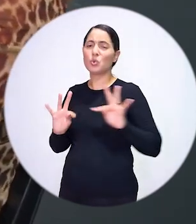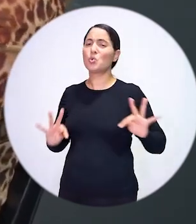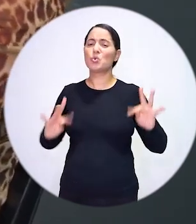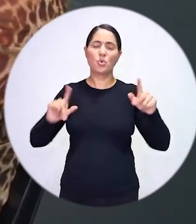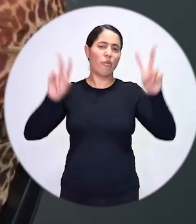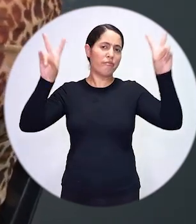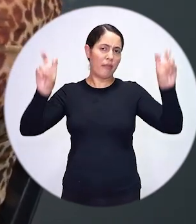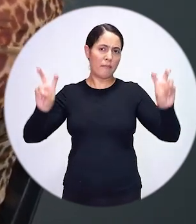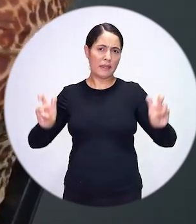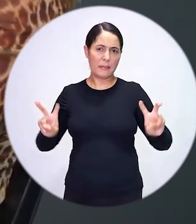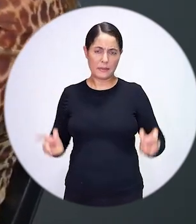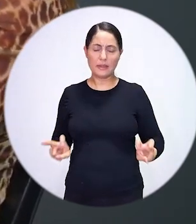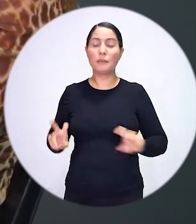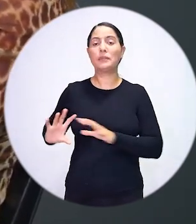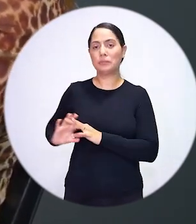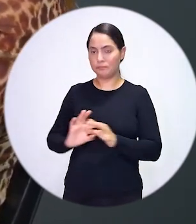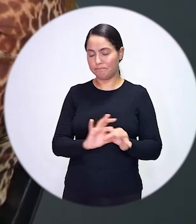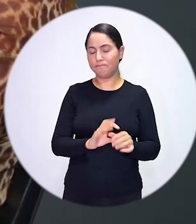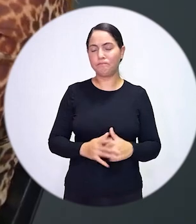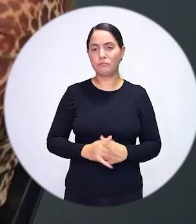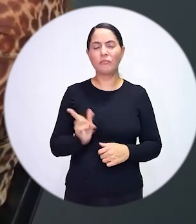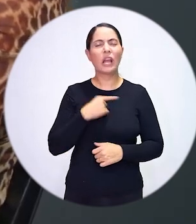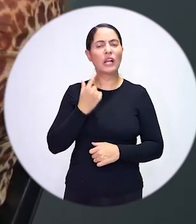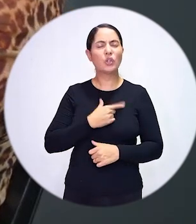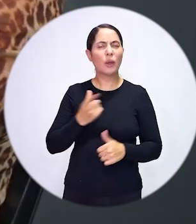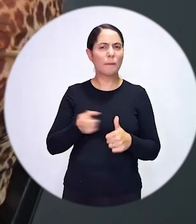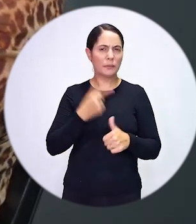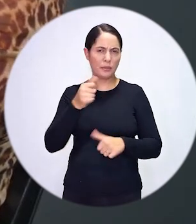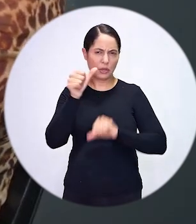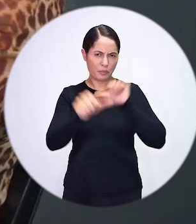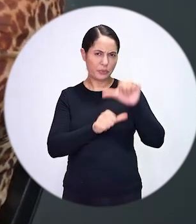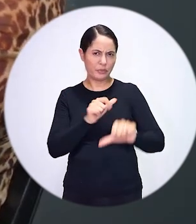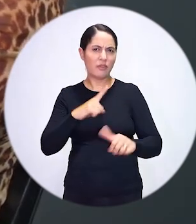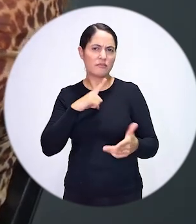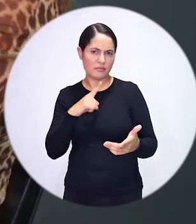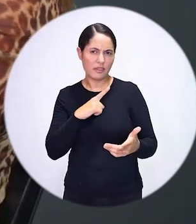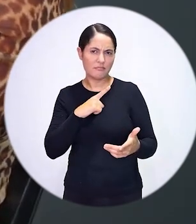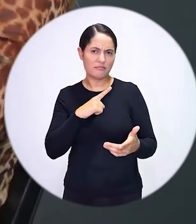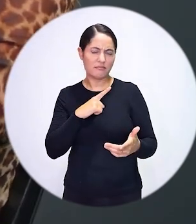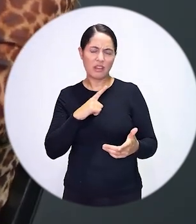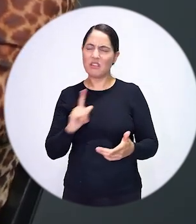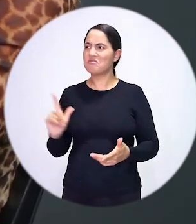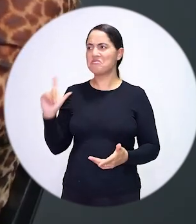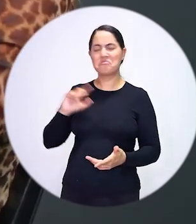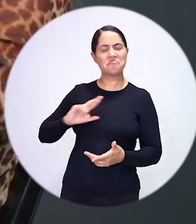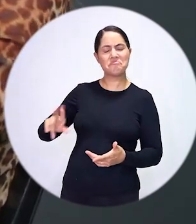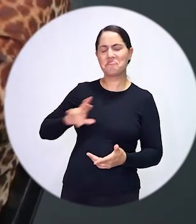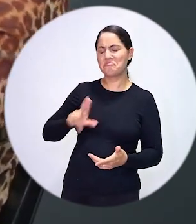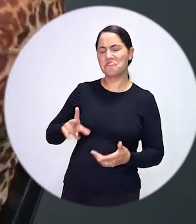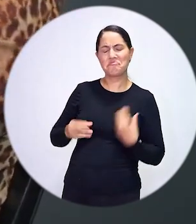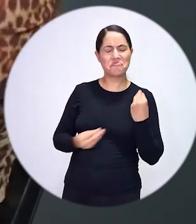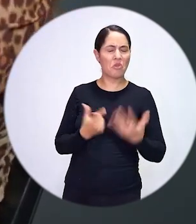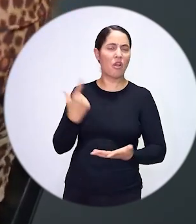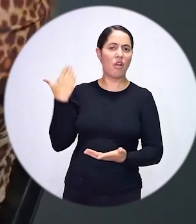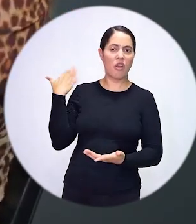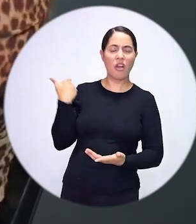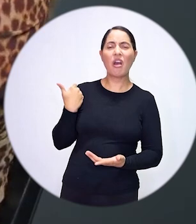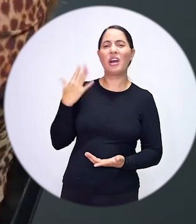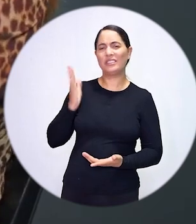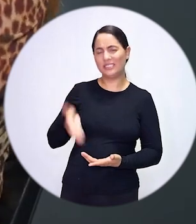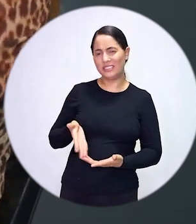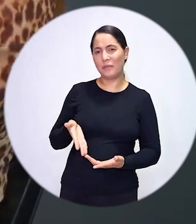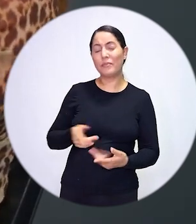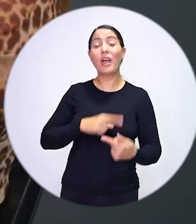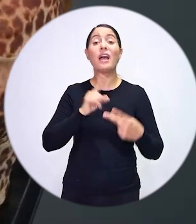relacionados ali à temática. A gente tem uma primeira mudança nesse sentido, para quem não fazia isso, na AGU a gente já